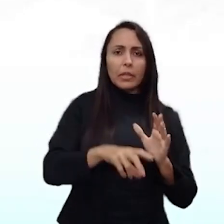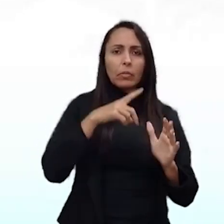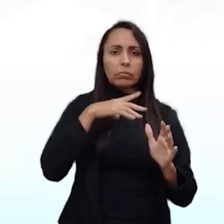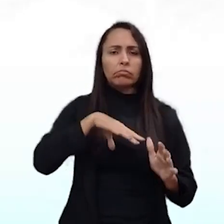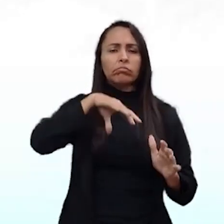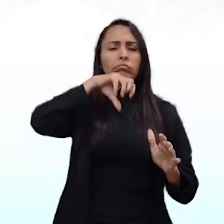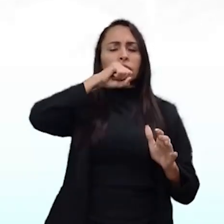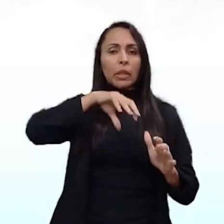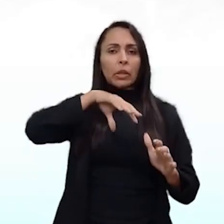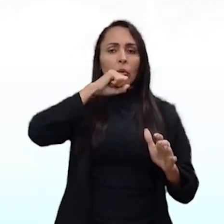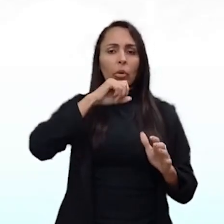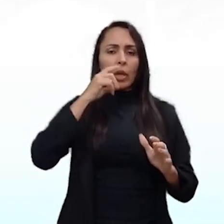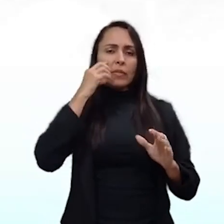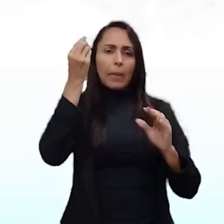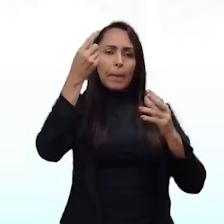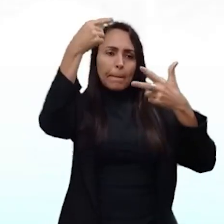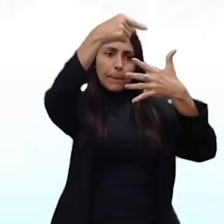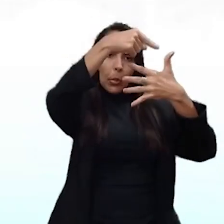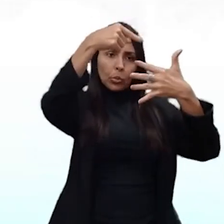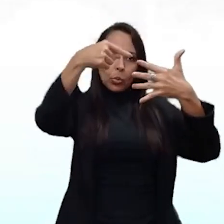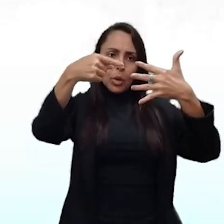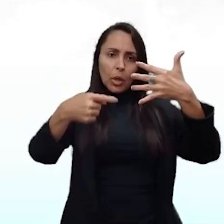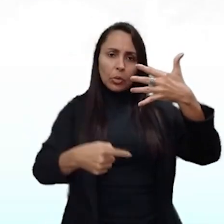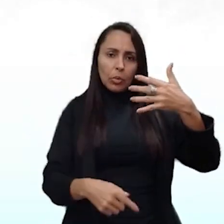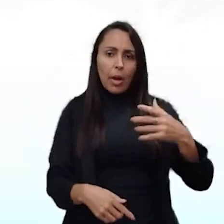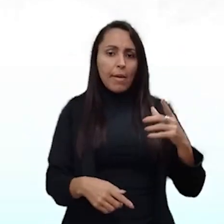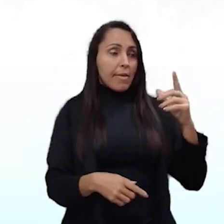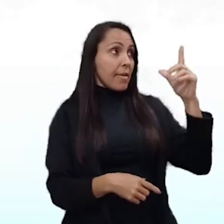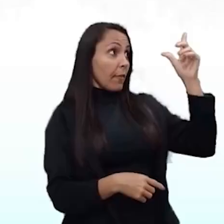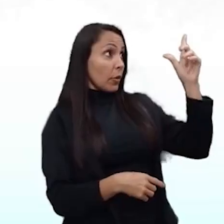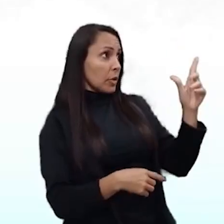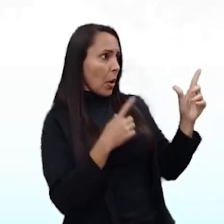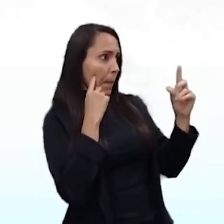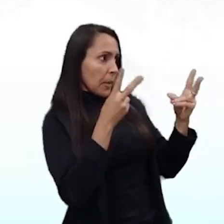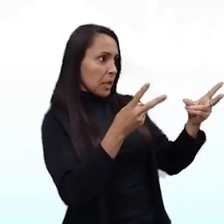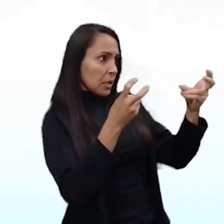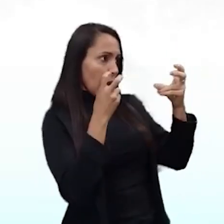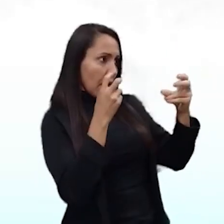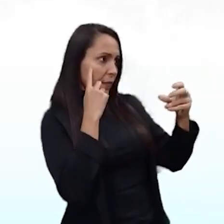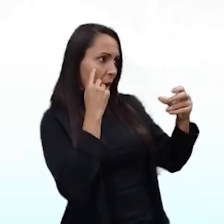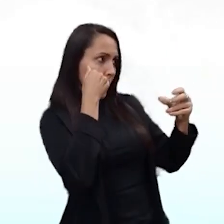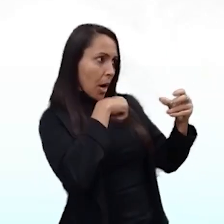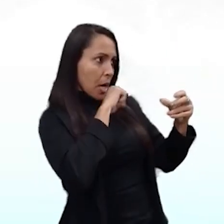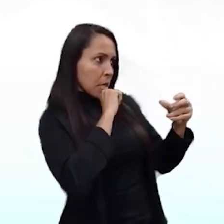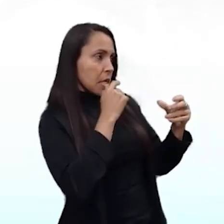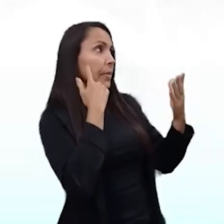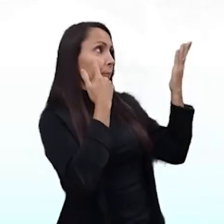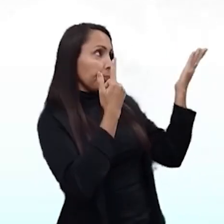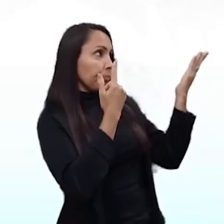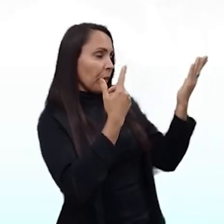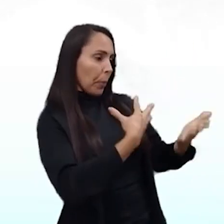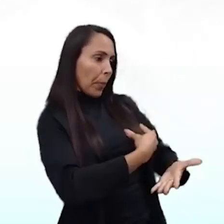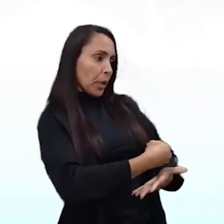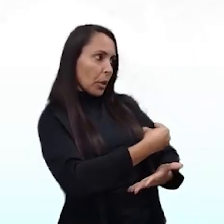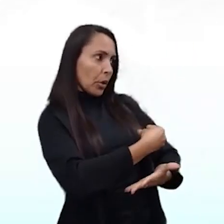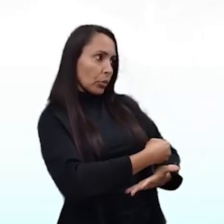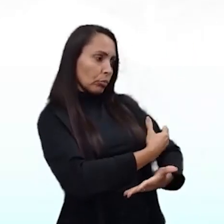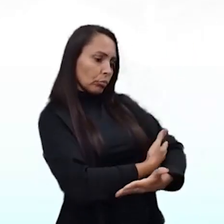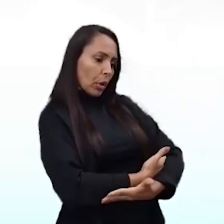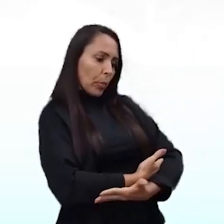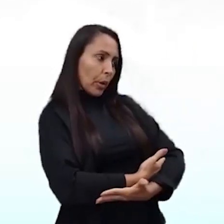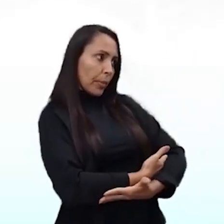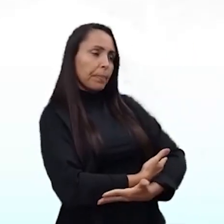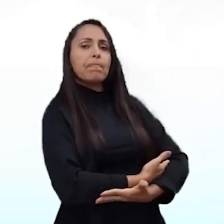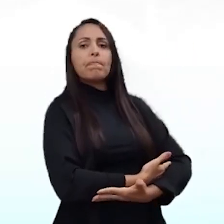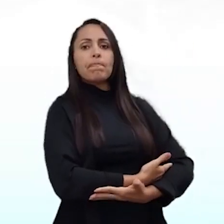respiratórias. Aí ele sai pontuando aí e você observa a imagem da mãe, né, amamentando aí o